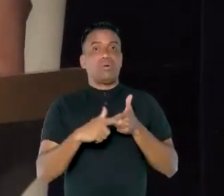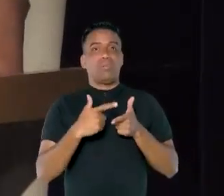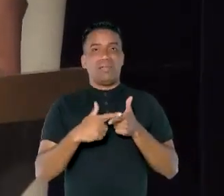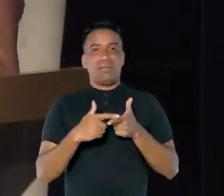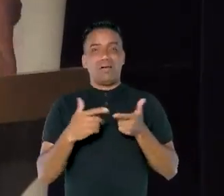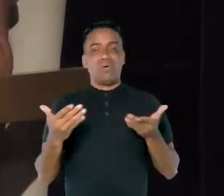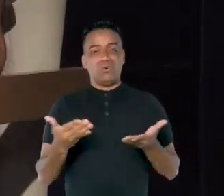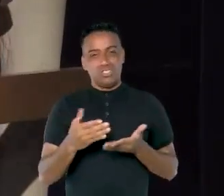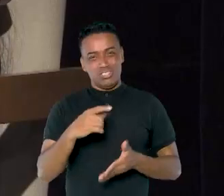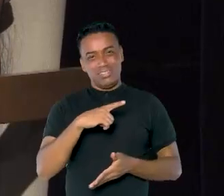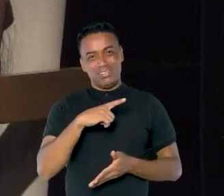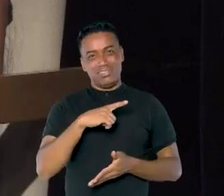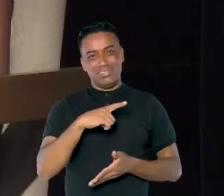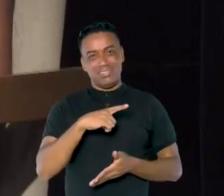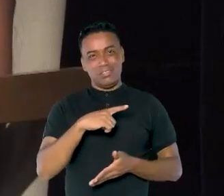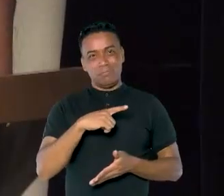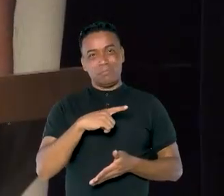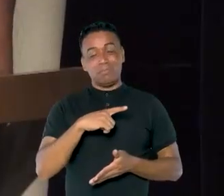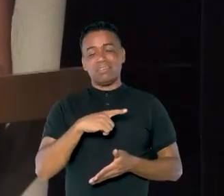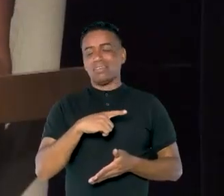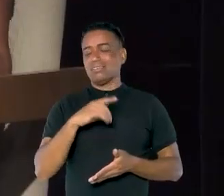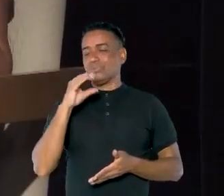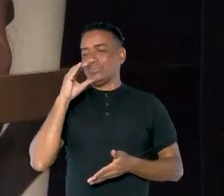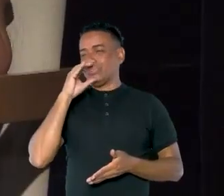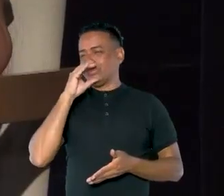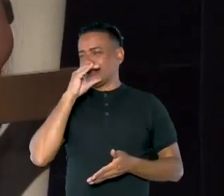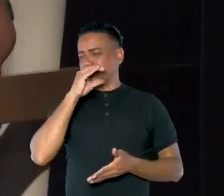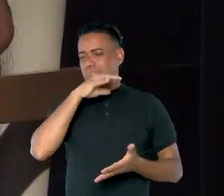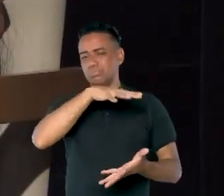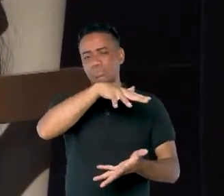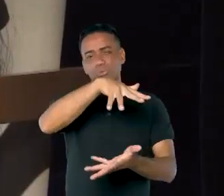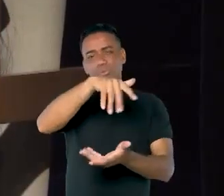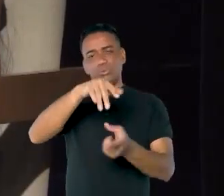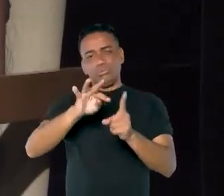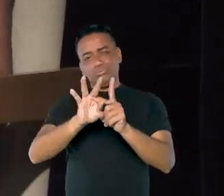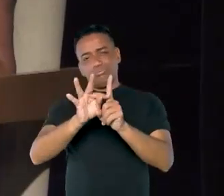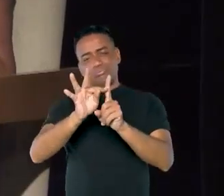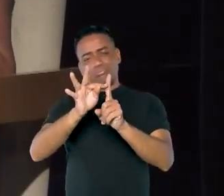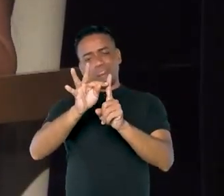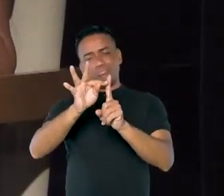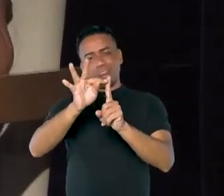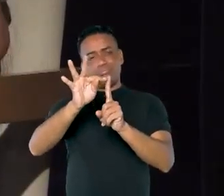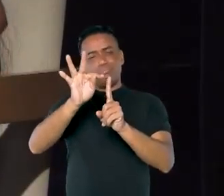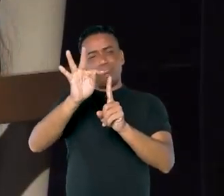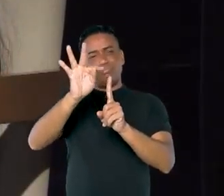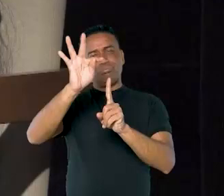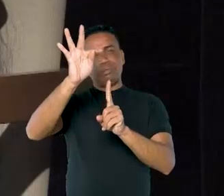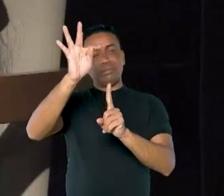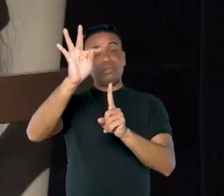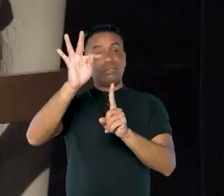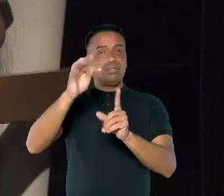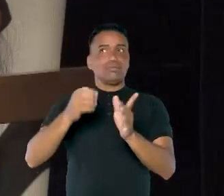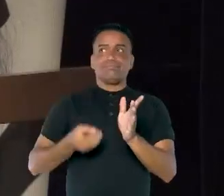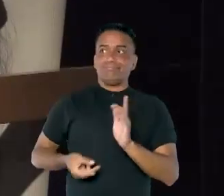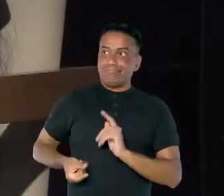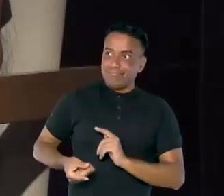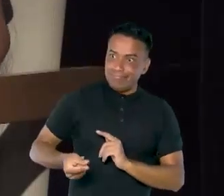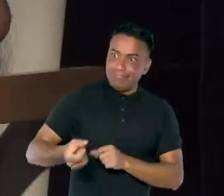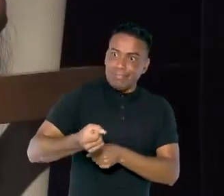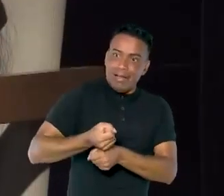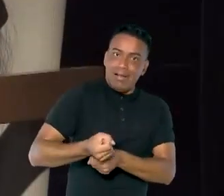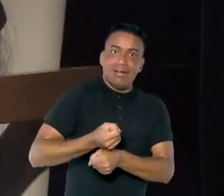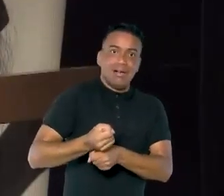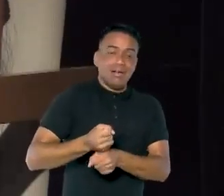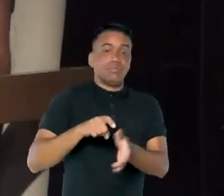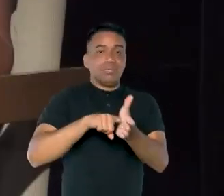gente está, né, com essa quentura. Né? Então, quantos anos que os grandes cientistas que falam